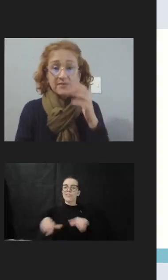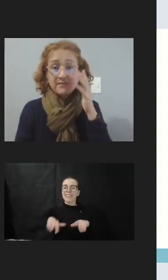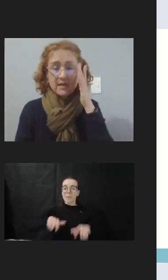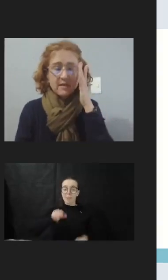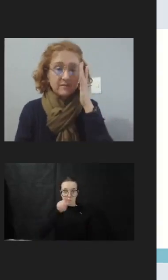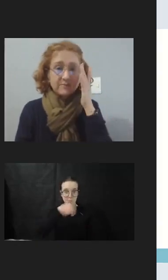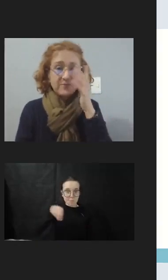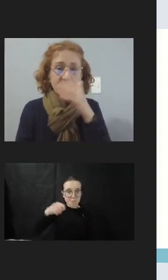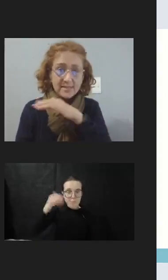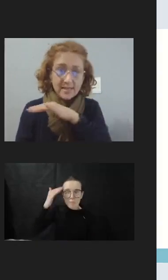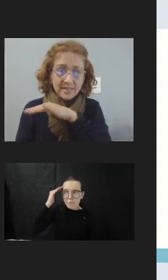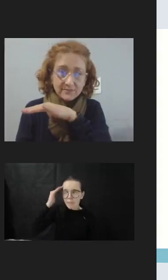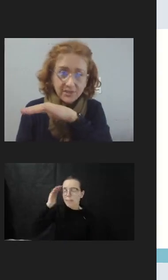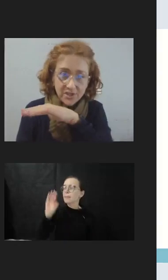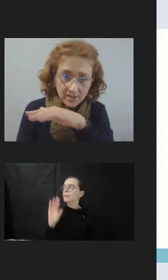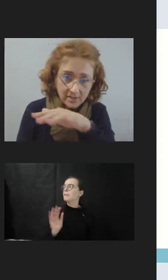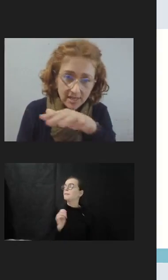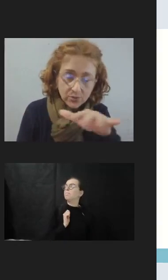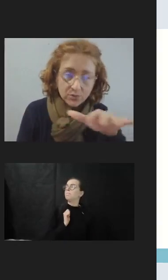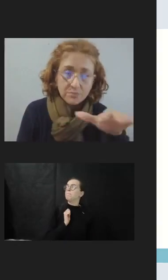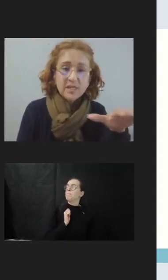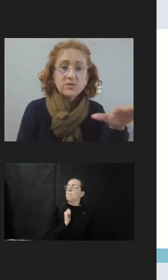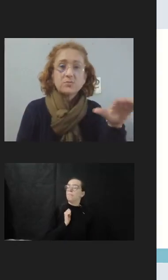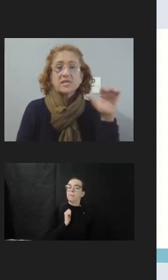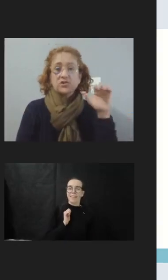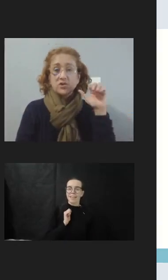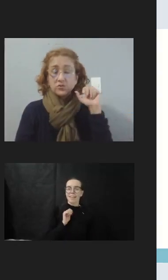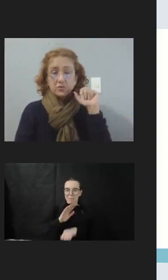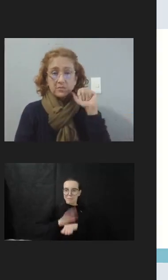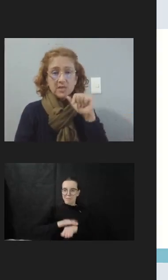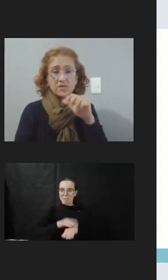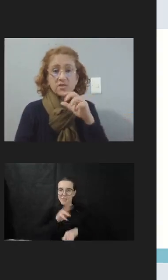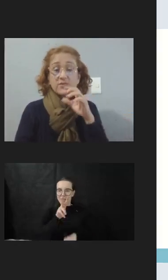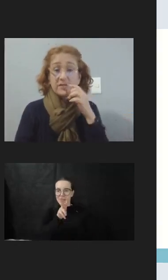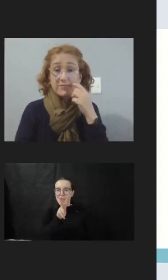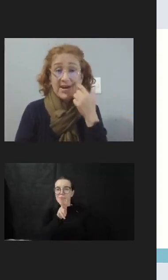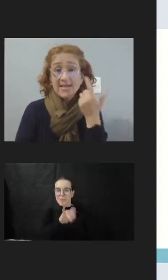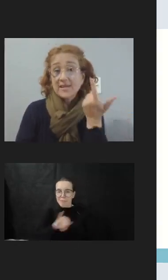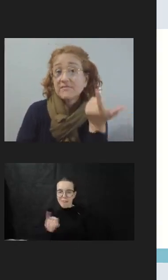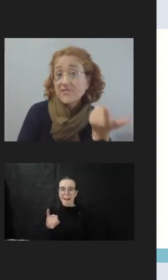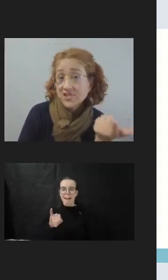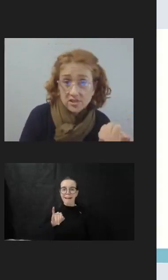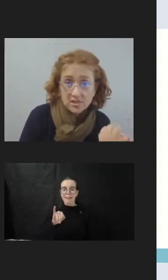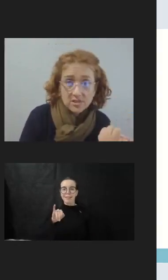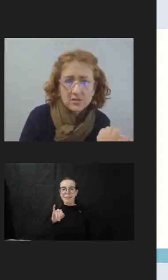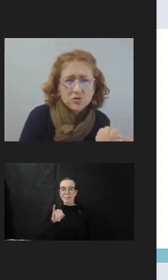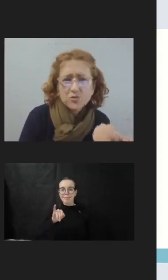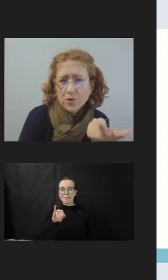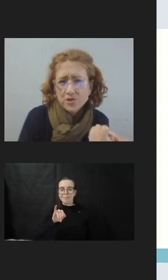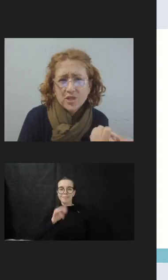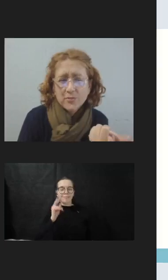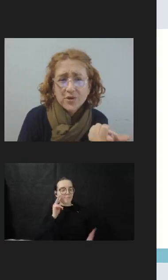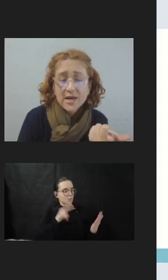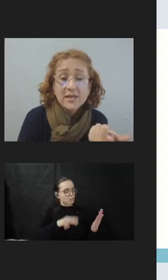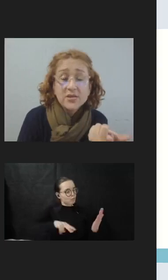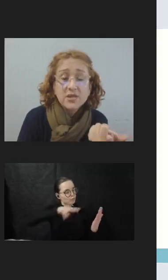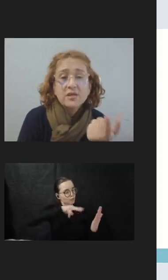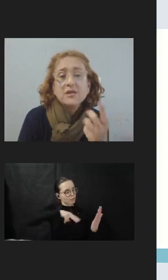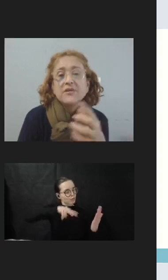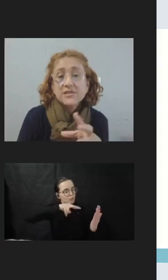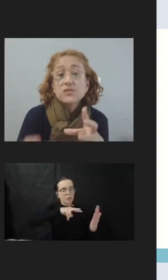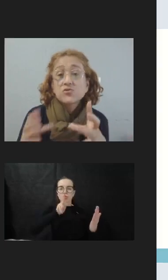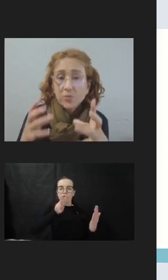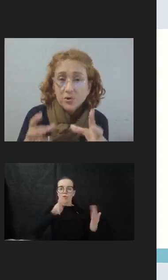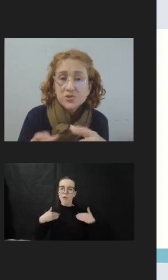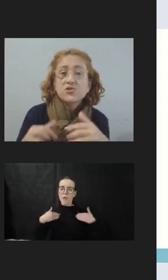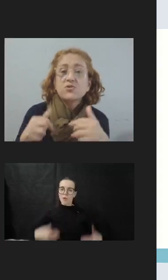fazer faça aquela vista da ergonomia, do processo de ergonomia, você faz aquela vista dos postos laborais,